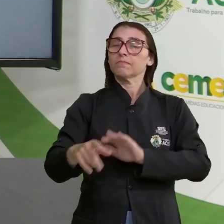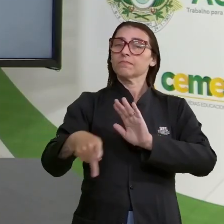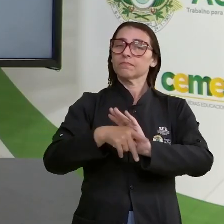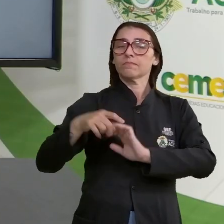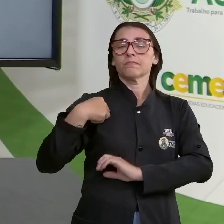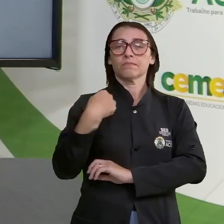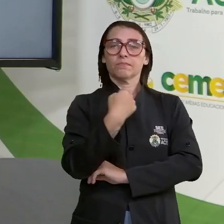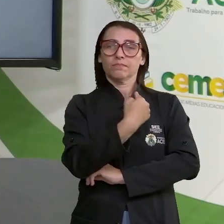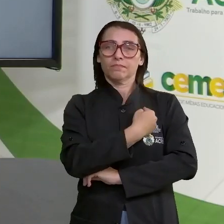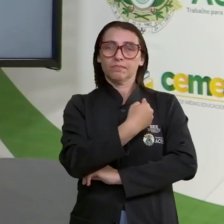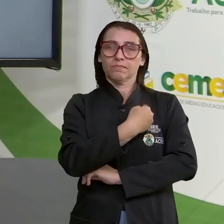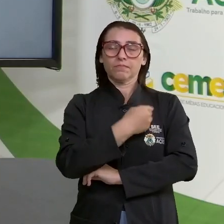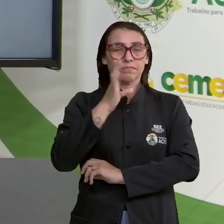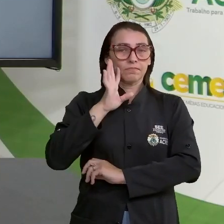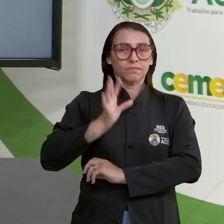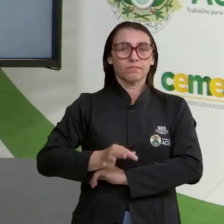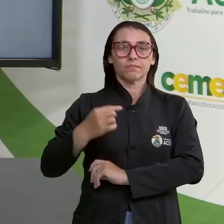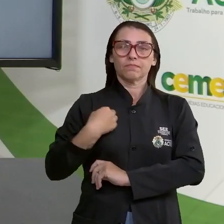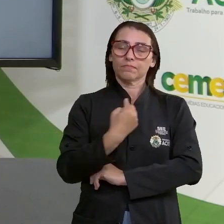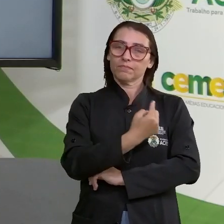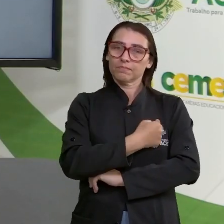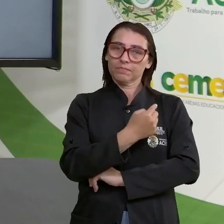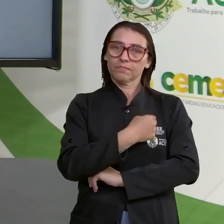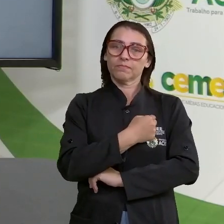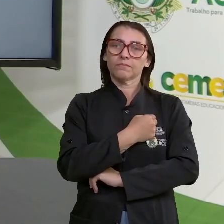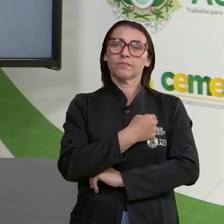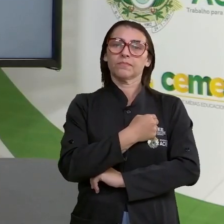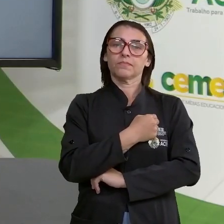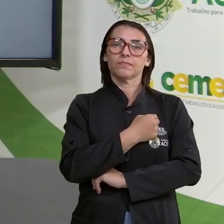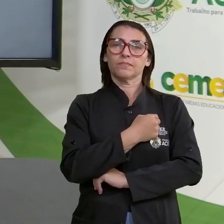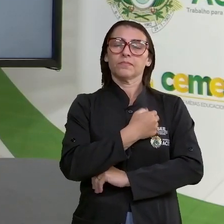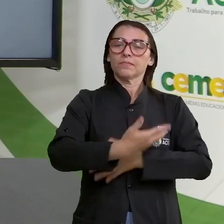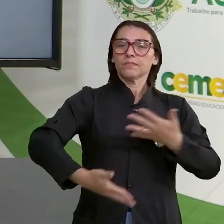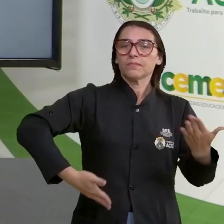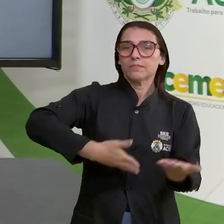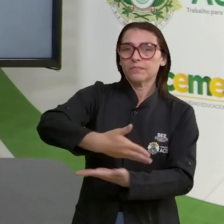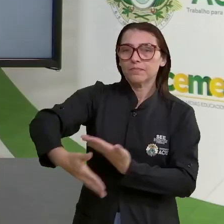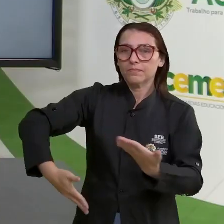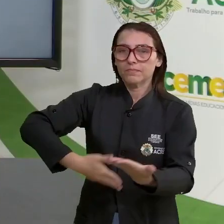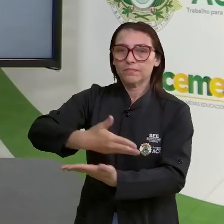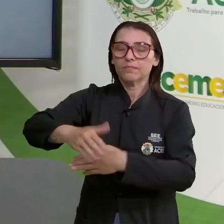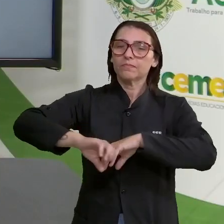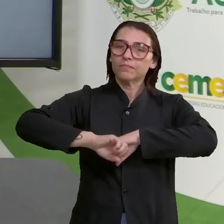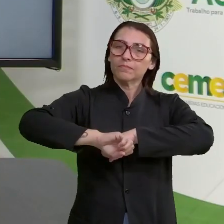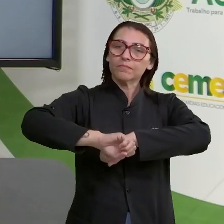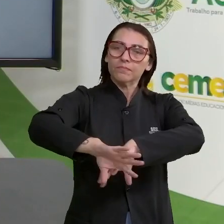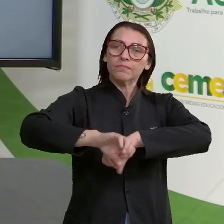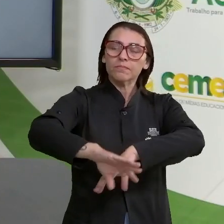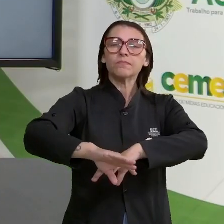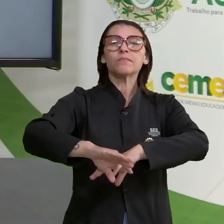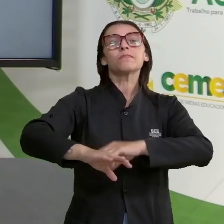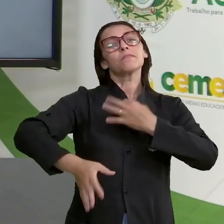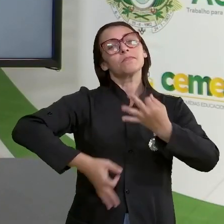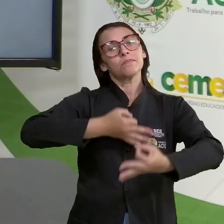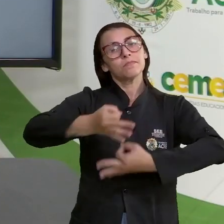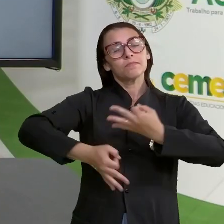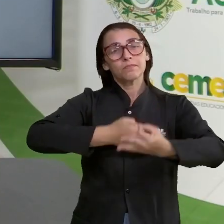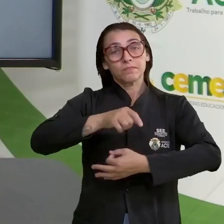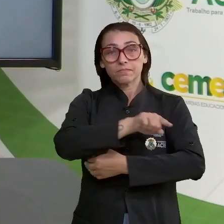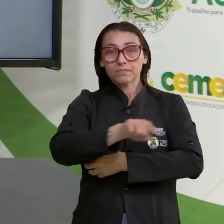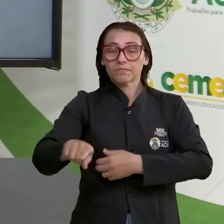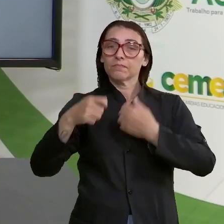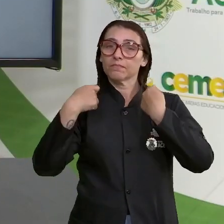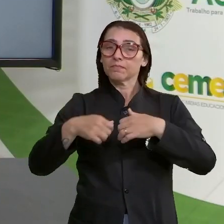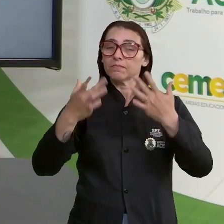nossa, é uma decisão nossa estar compartilhando, transmitindo esses discursos. Para isso, você